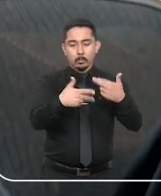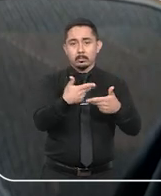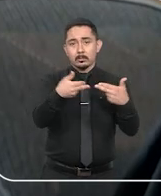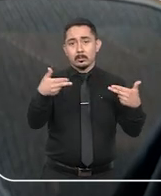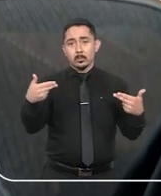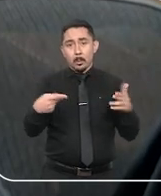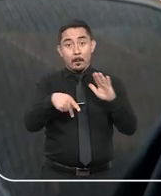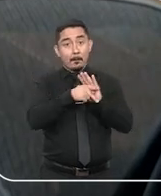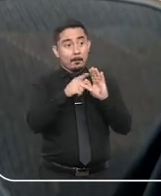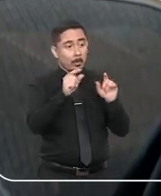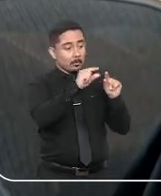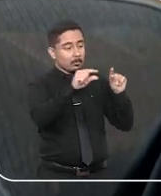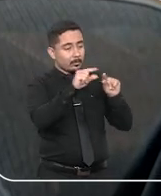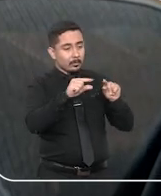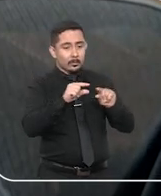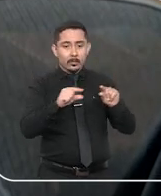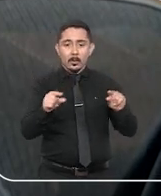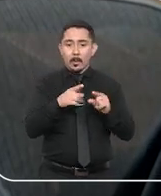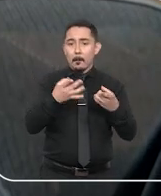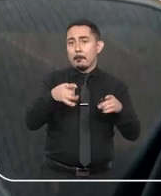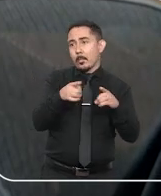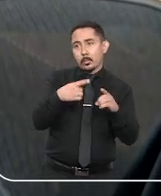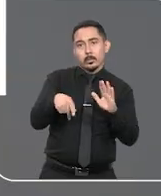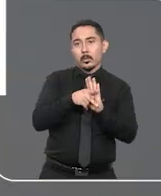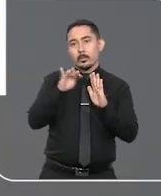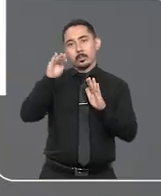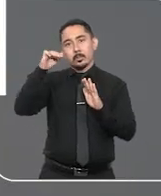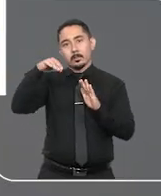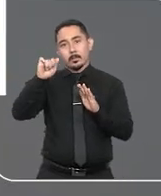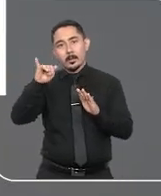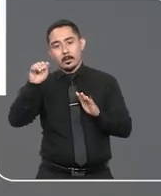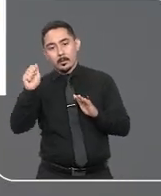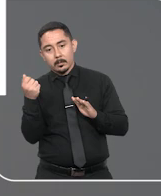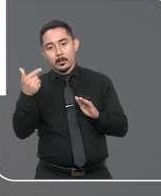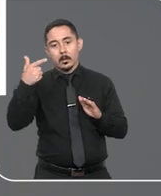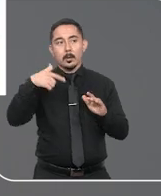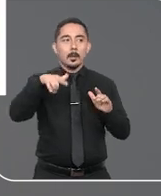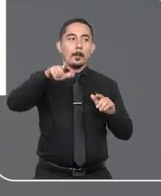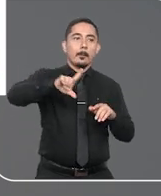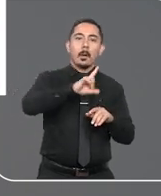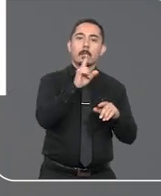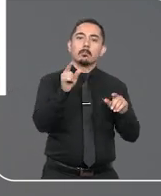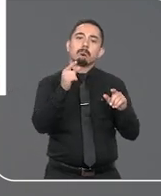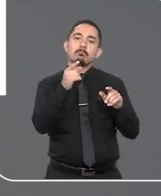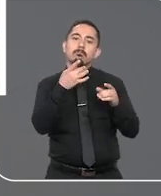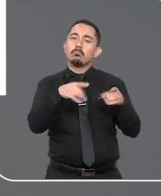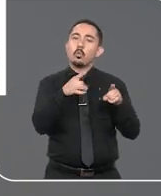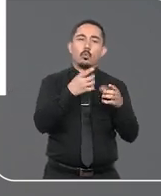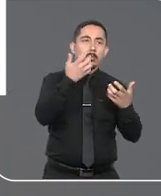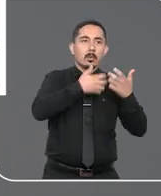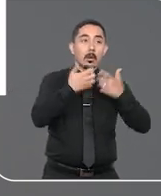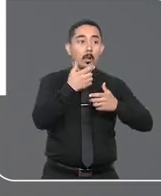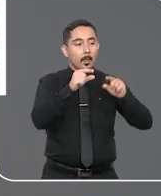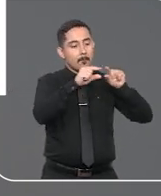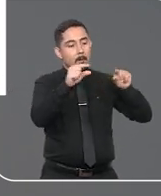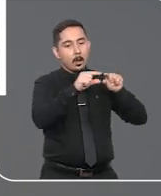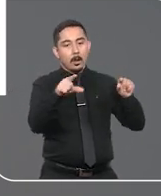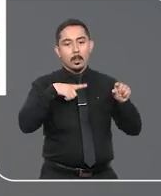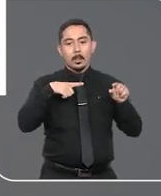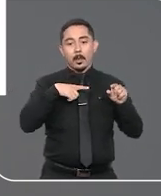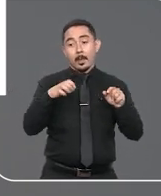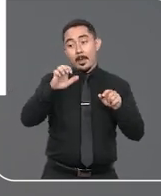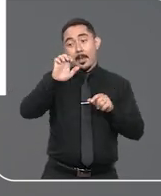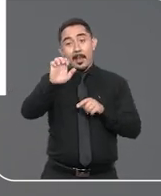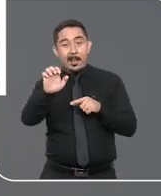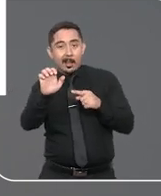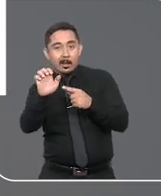reprodução ilícita de trechos da obra musical de Tim Maia, tratando-se de cópia das letras de músicas com um simples acréscimo do